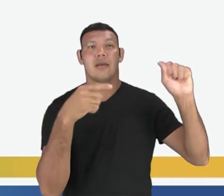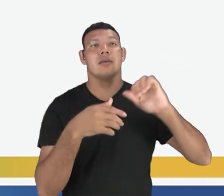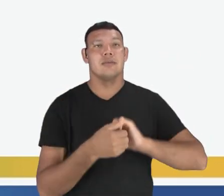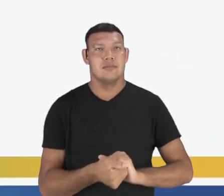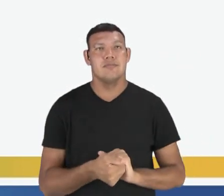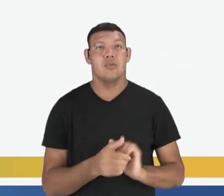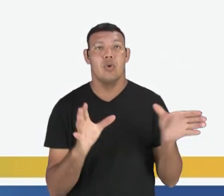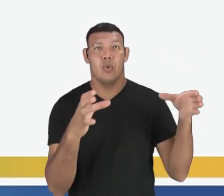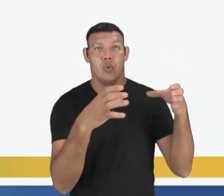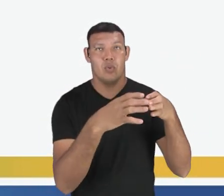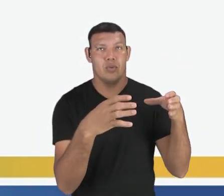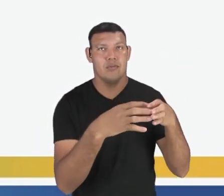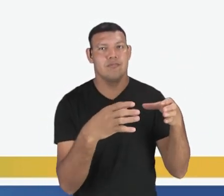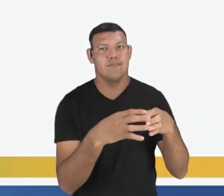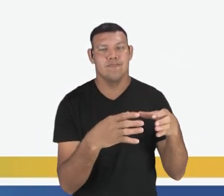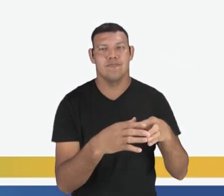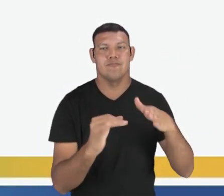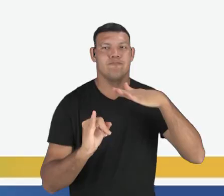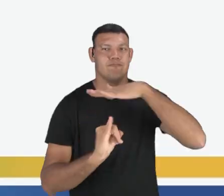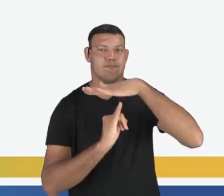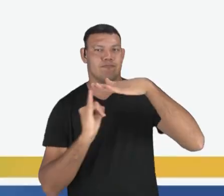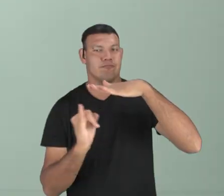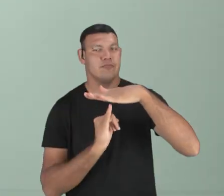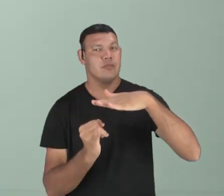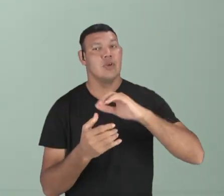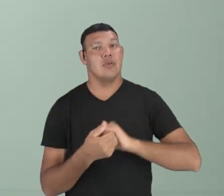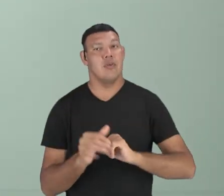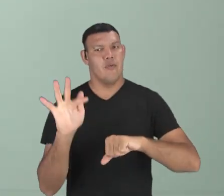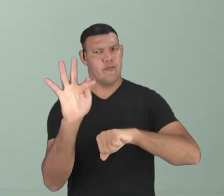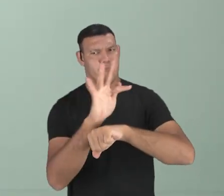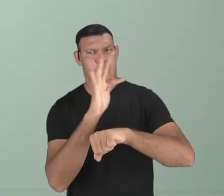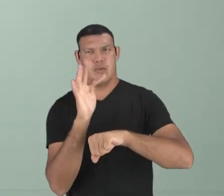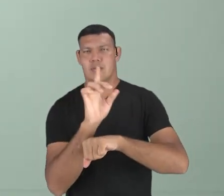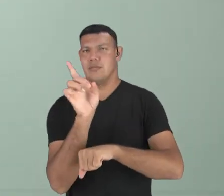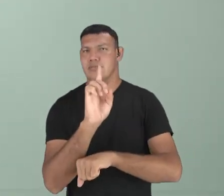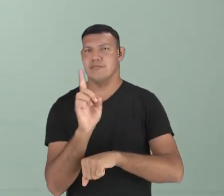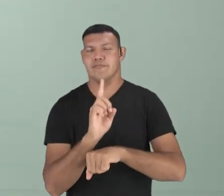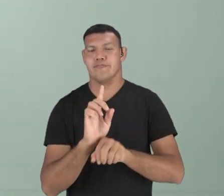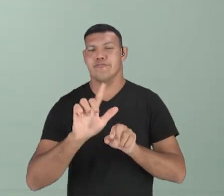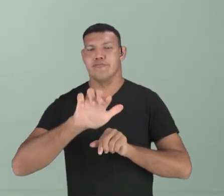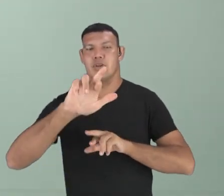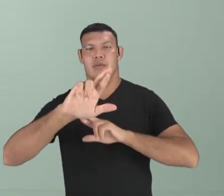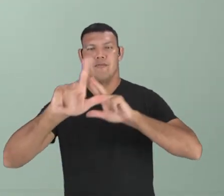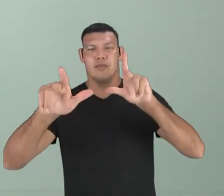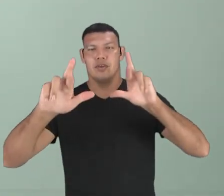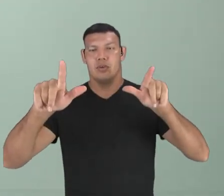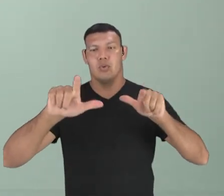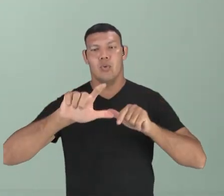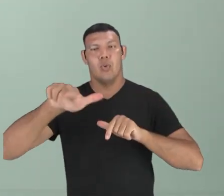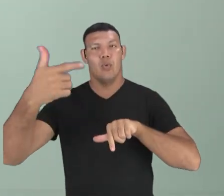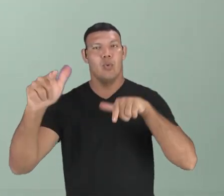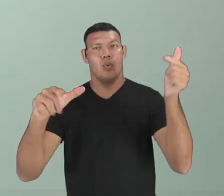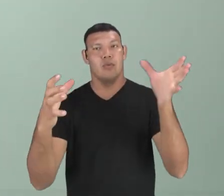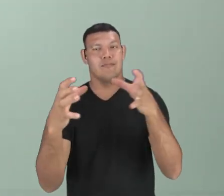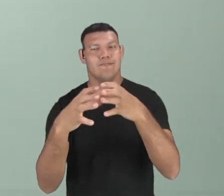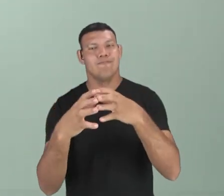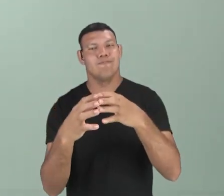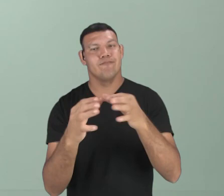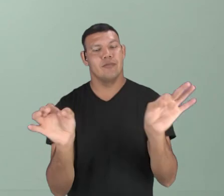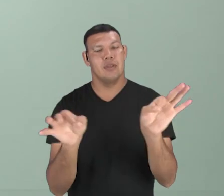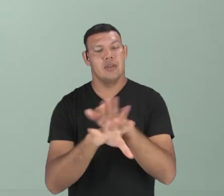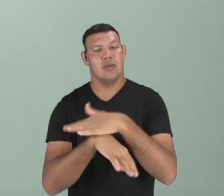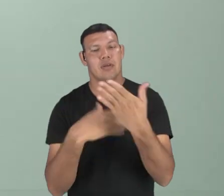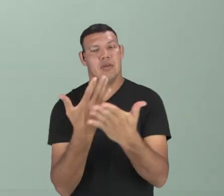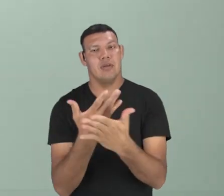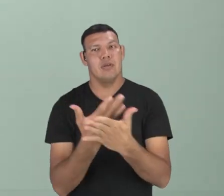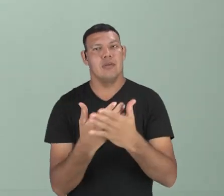agrupamento informal, nada de formal como todos os outros blocos têm, né? Então com isso a gente encerra a nossa aula de hoje.